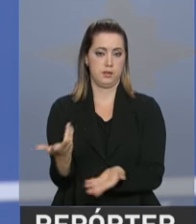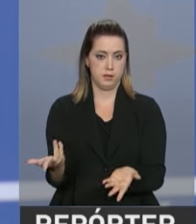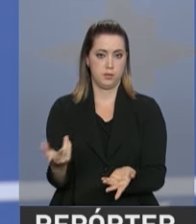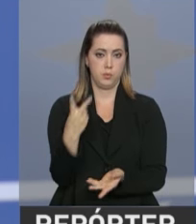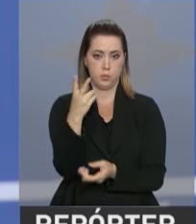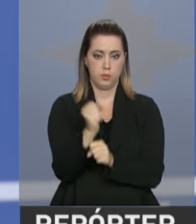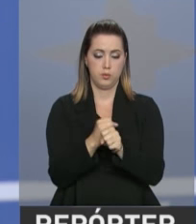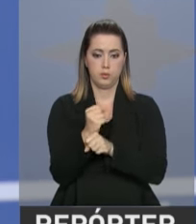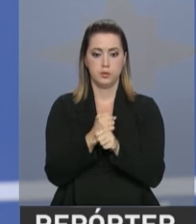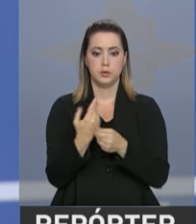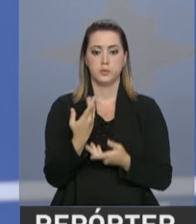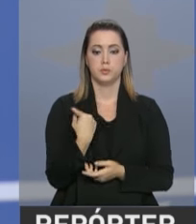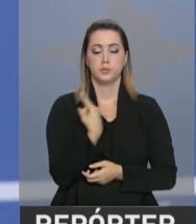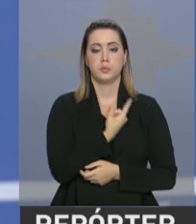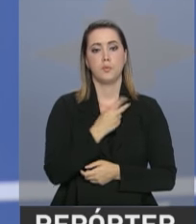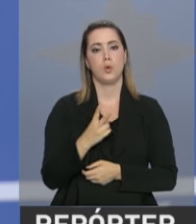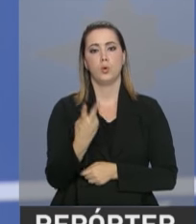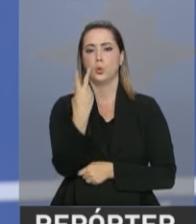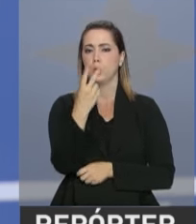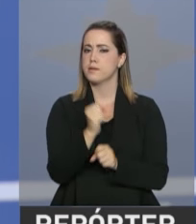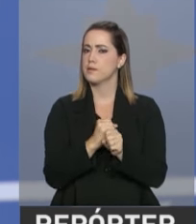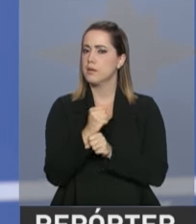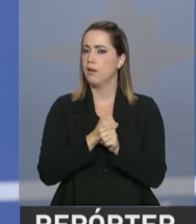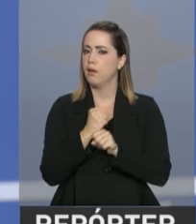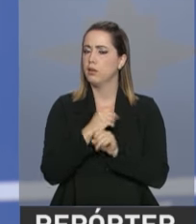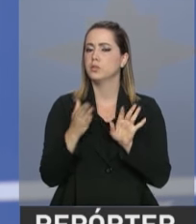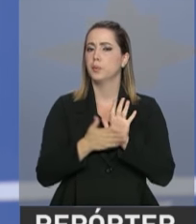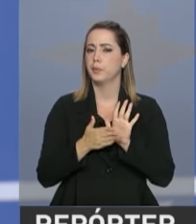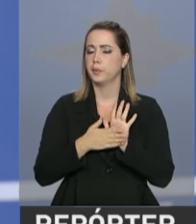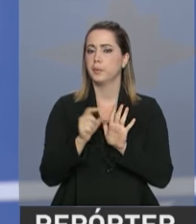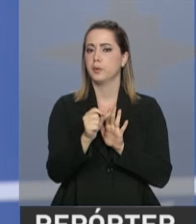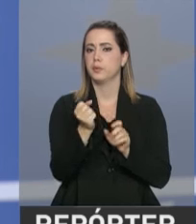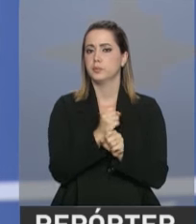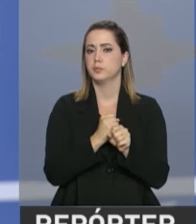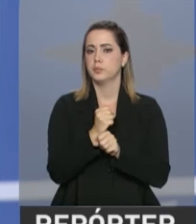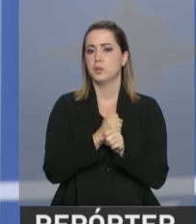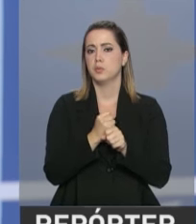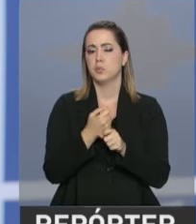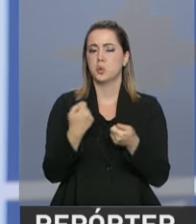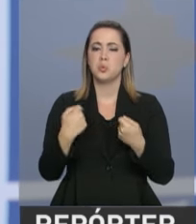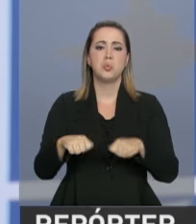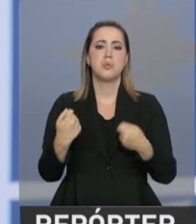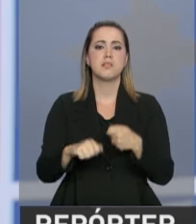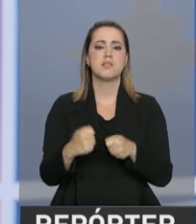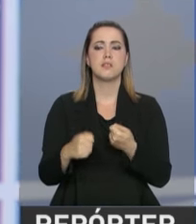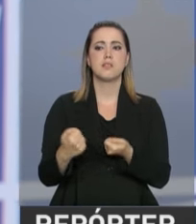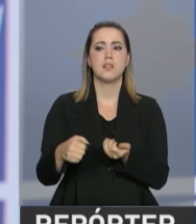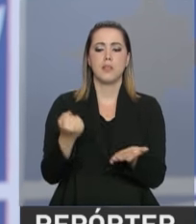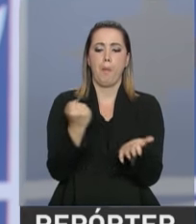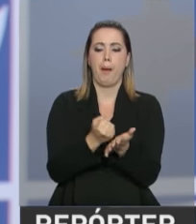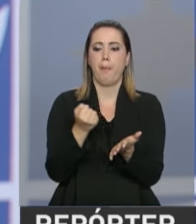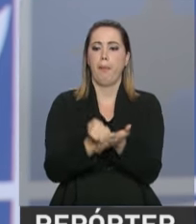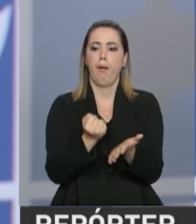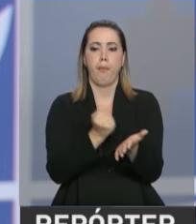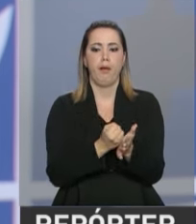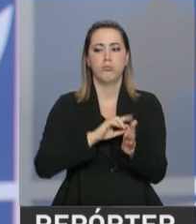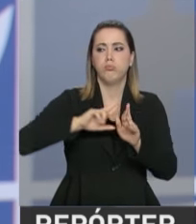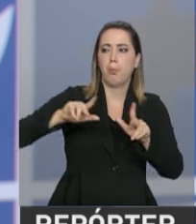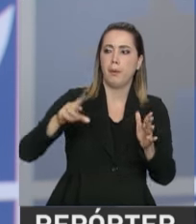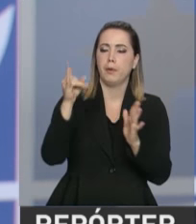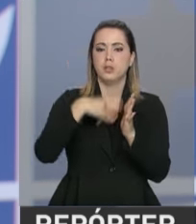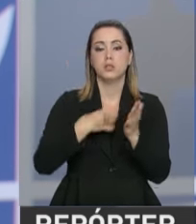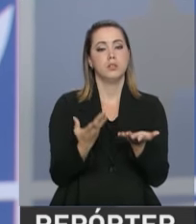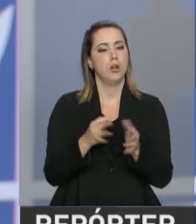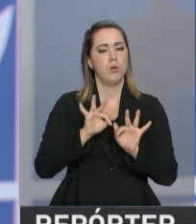embratur Para que sejam prorrogados por mais do anos a a não necessidade waver né da de vistos para esses